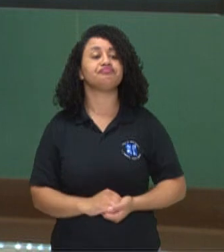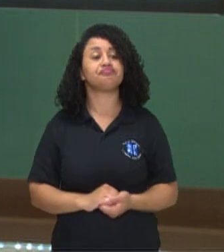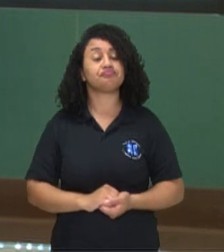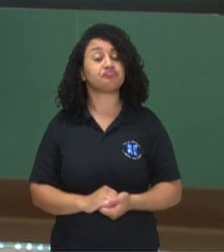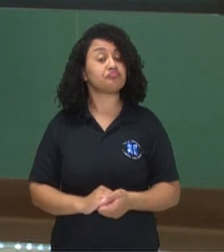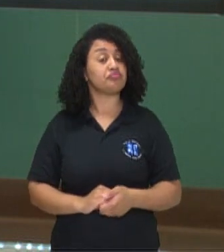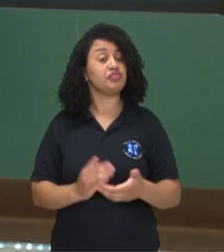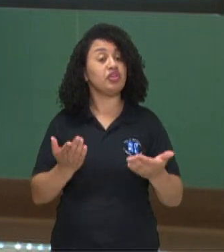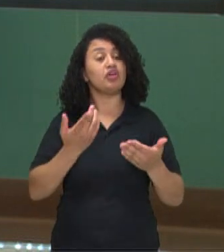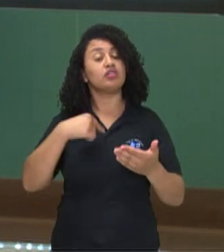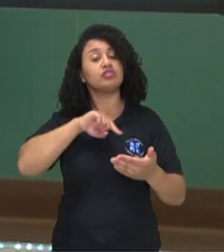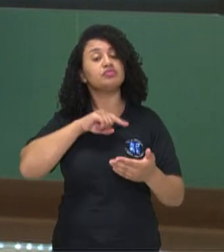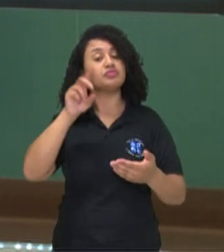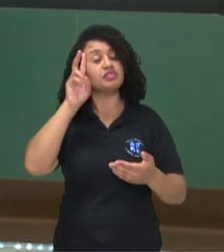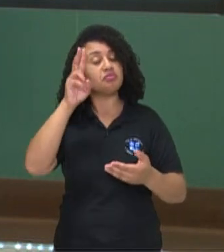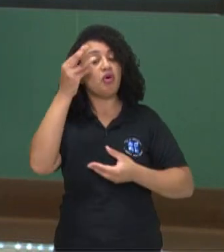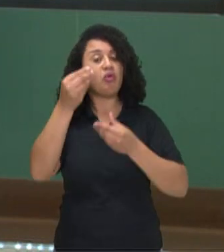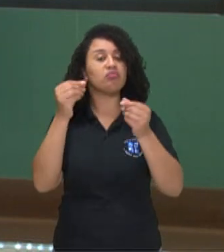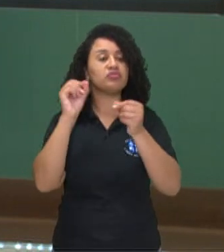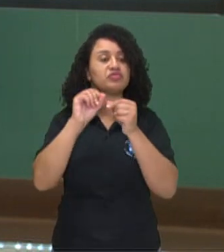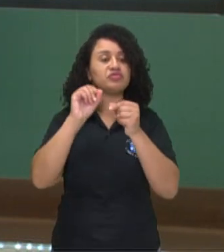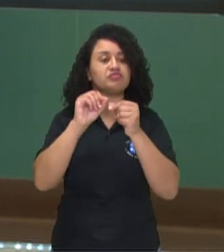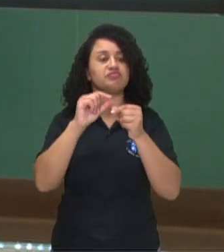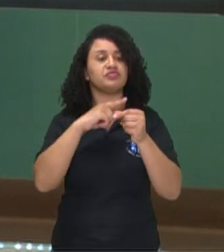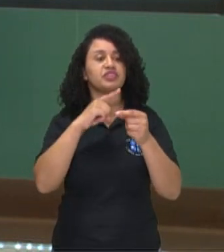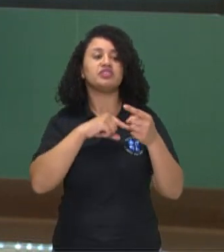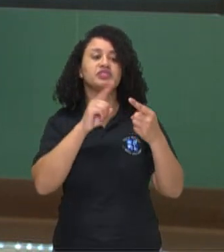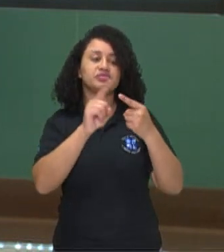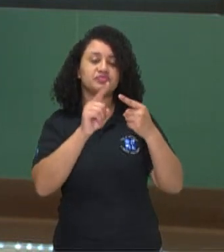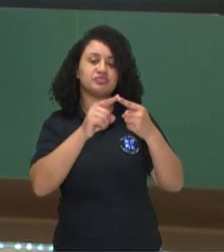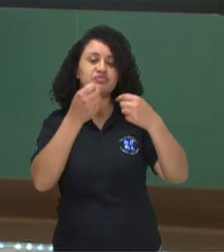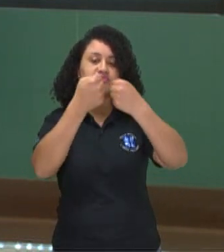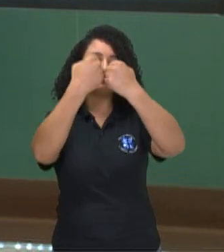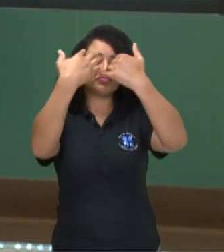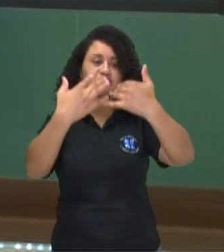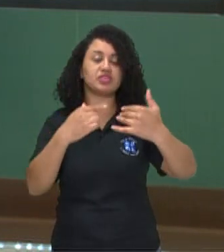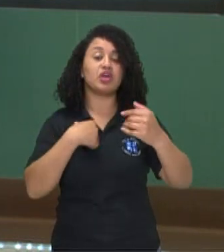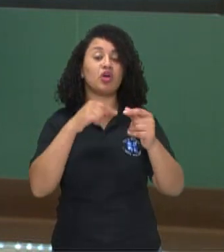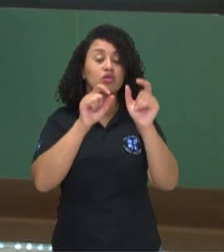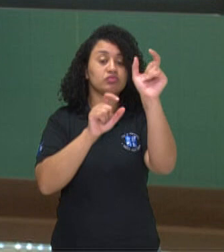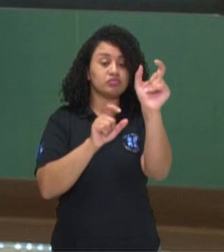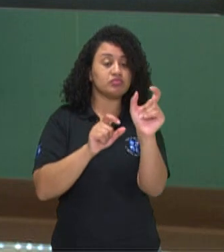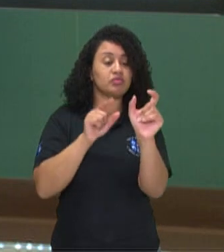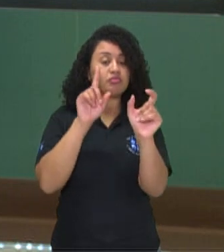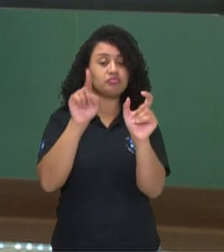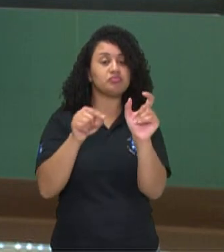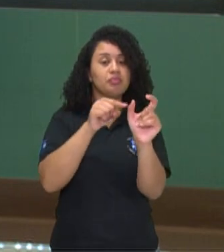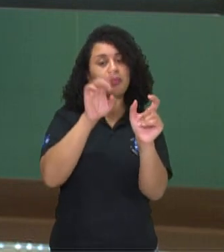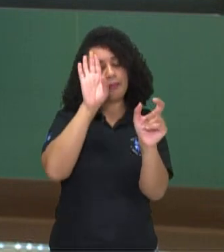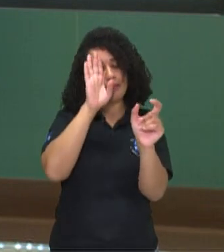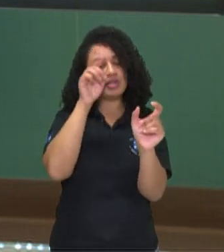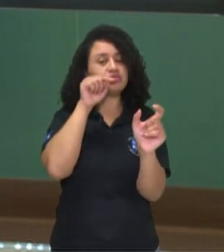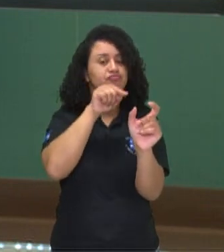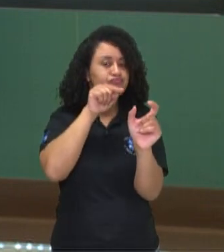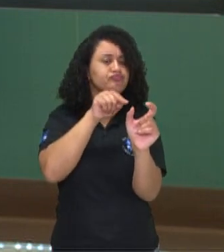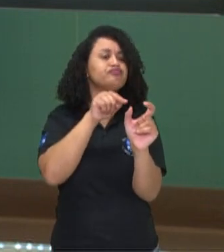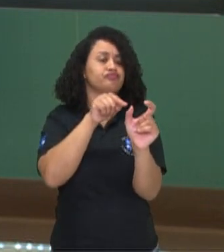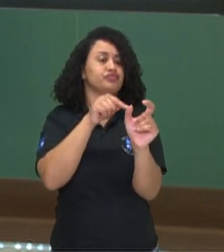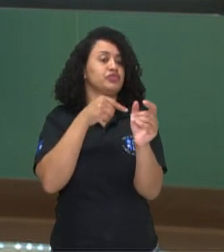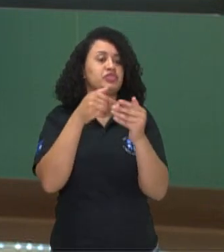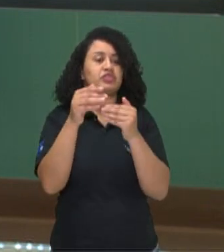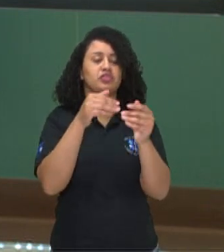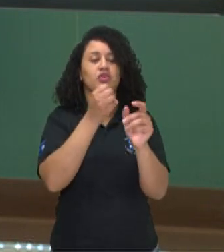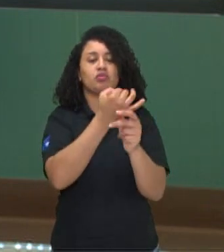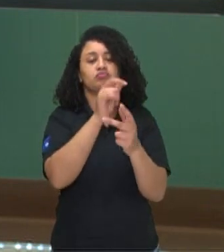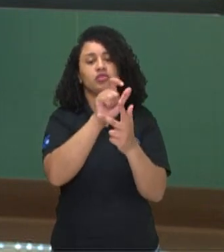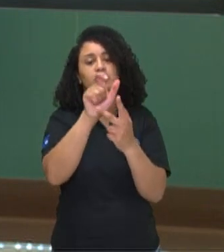Então vamos lembrar as ferramentas. Nós temos a fatoração colocando o fator comum em evidência. Então, independente de quantos